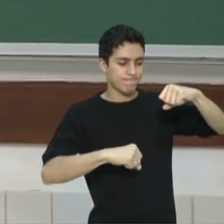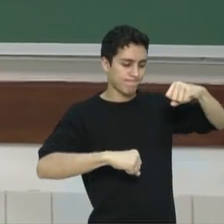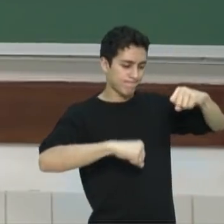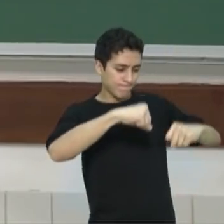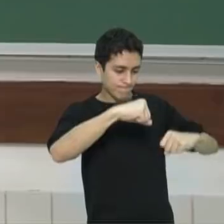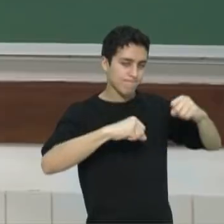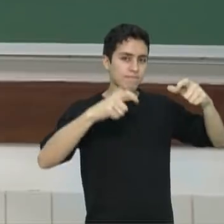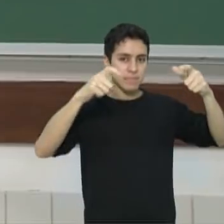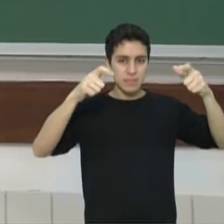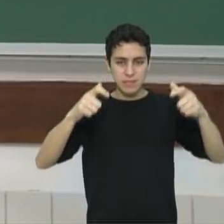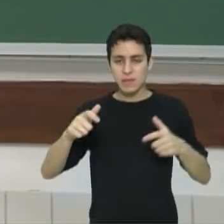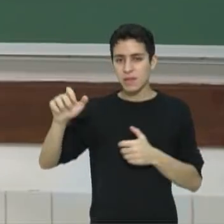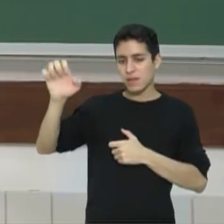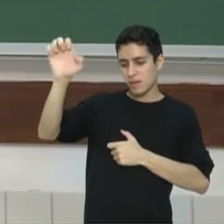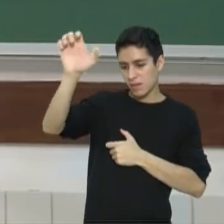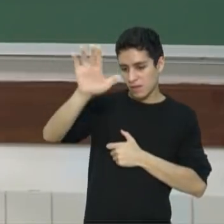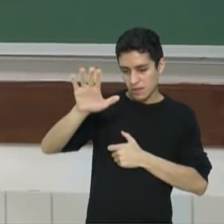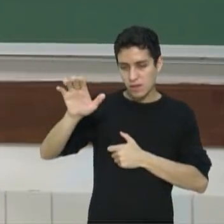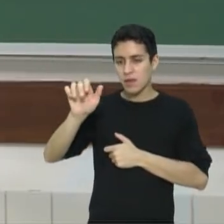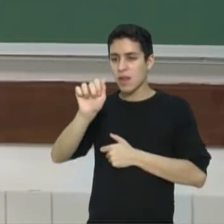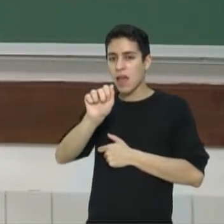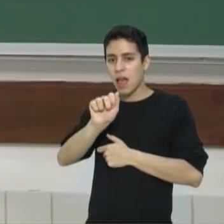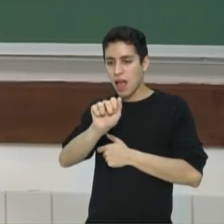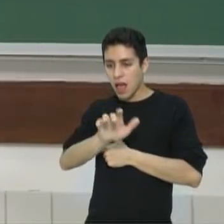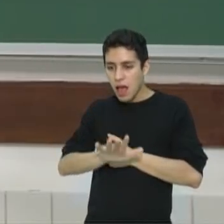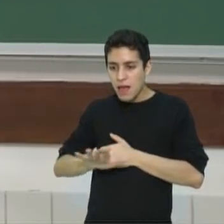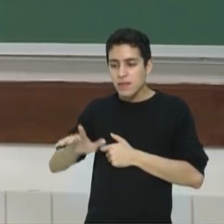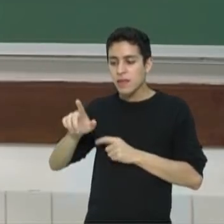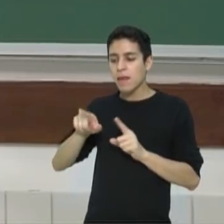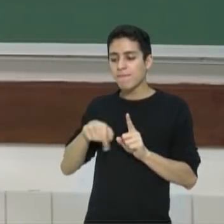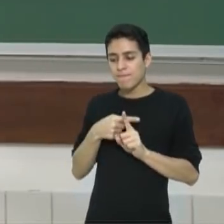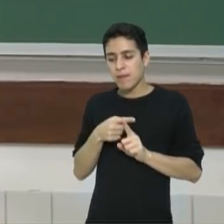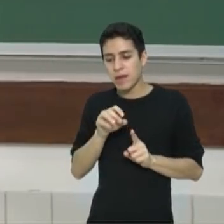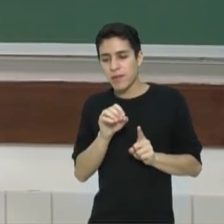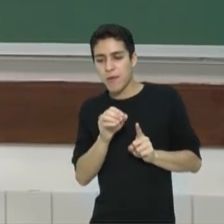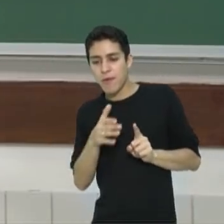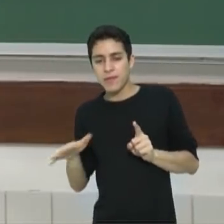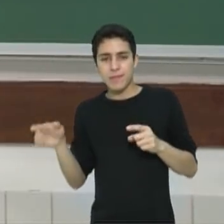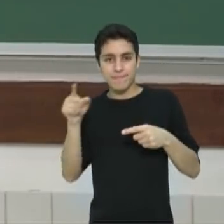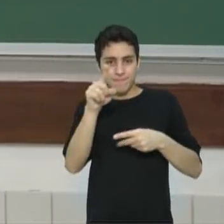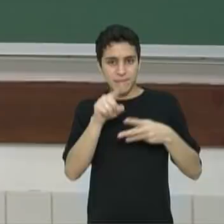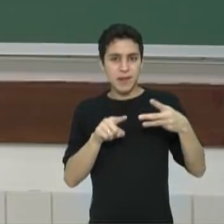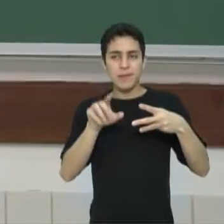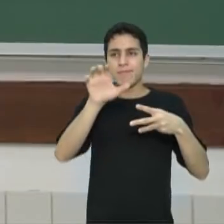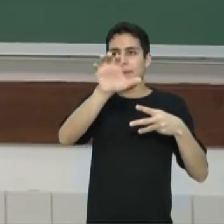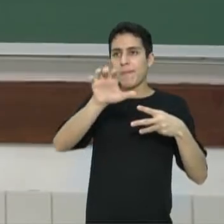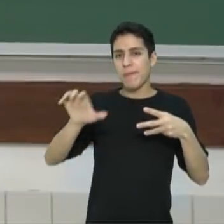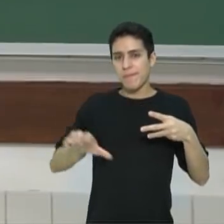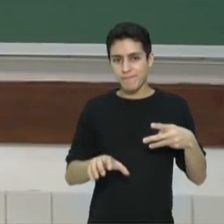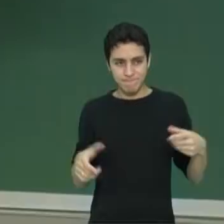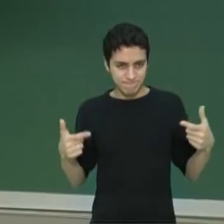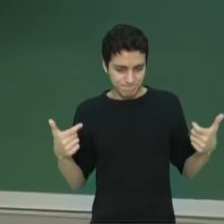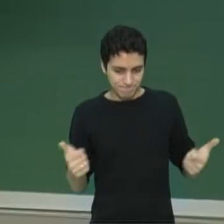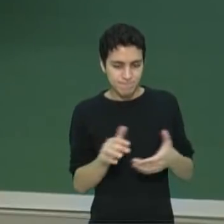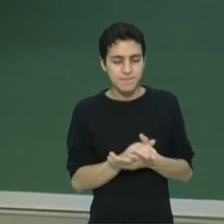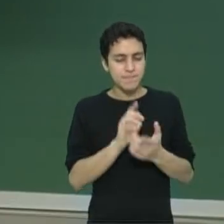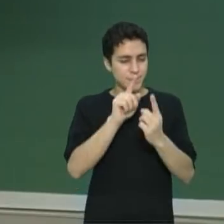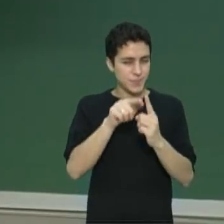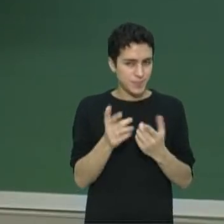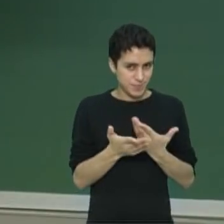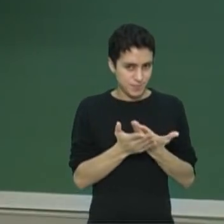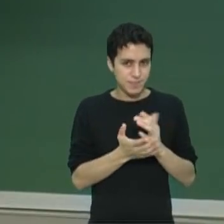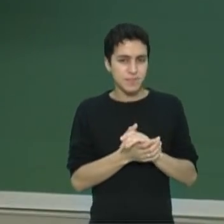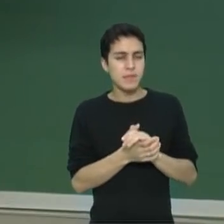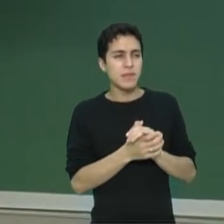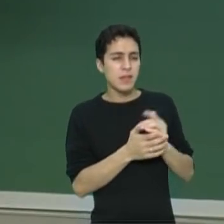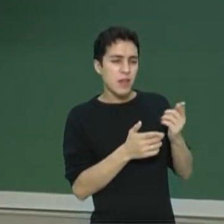nos continentes europeu, asiático e da Oceania. Vamos aos objetivos aí da aula. Vamos retomar os temas